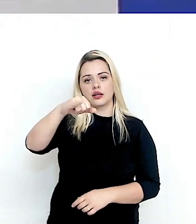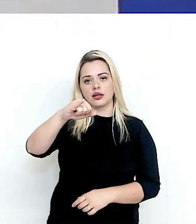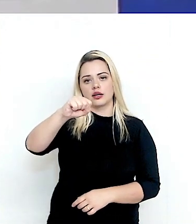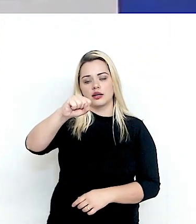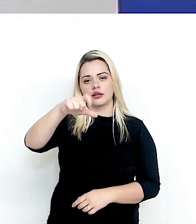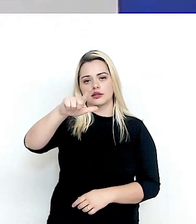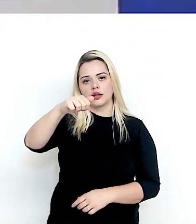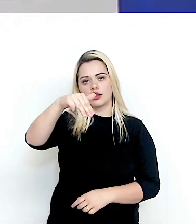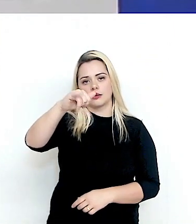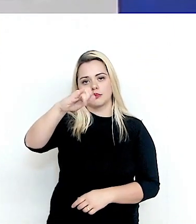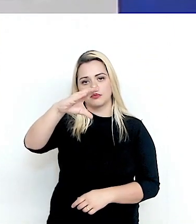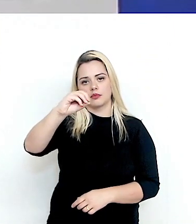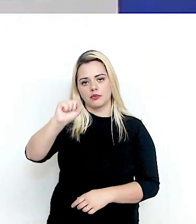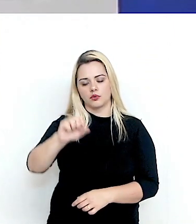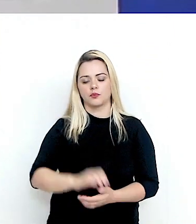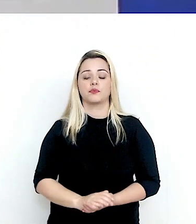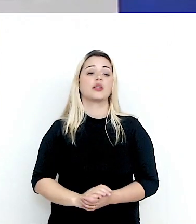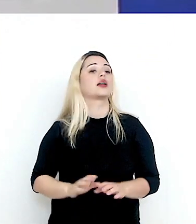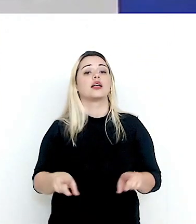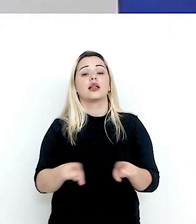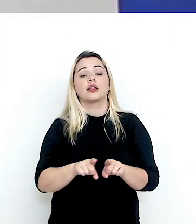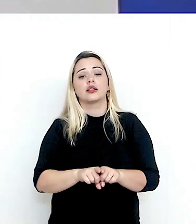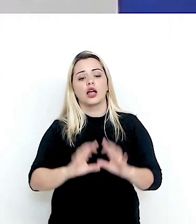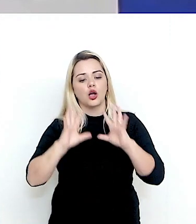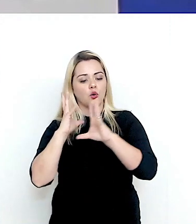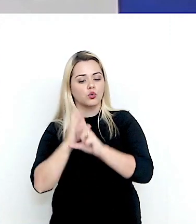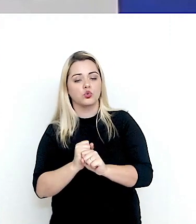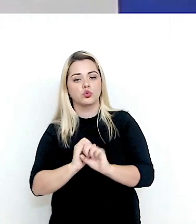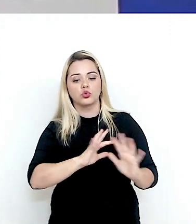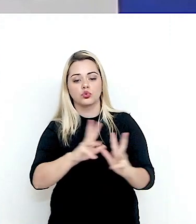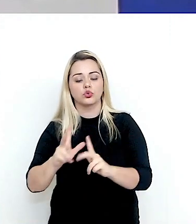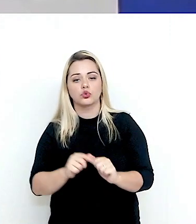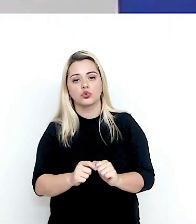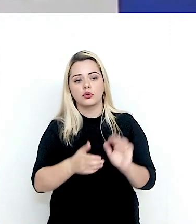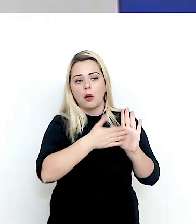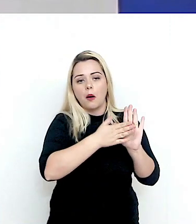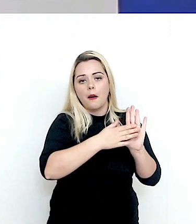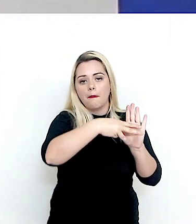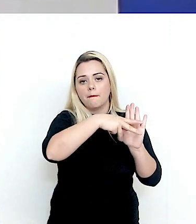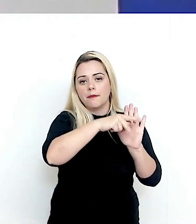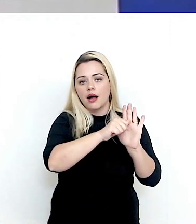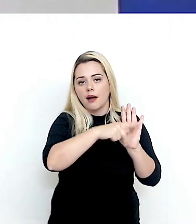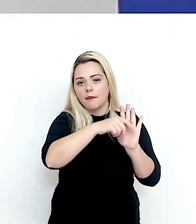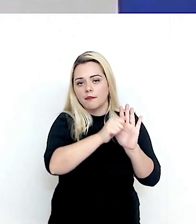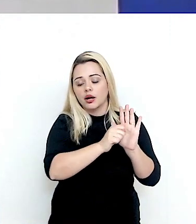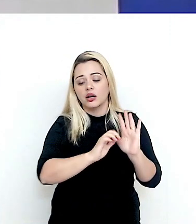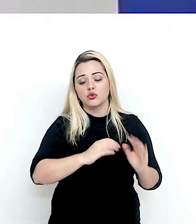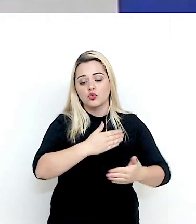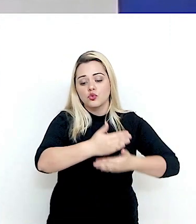Oi e TIM e se resume em resumo nesses mapas expressam bem como Ásia Central está se desenvolvendo